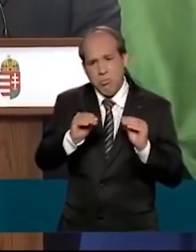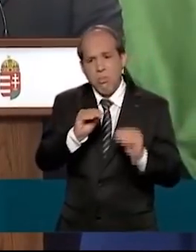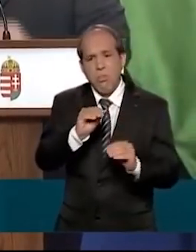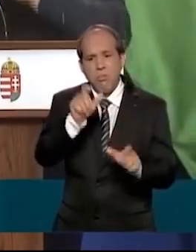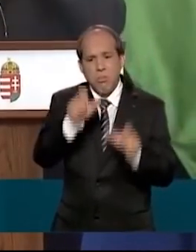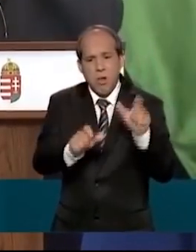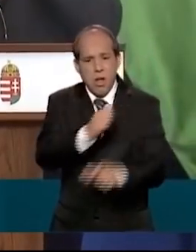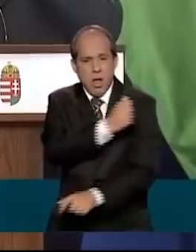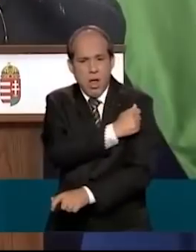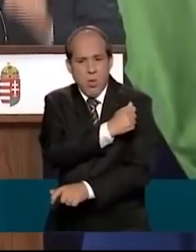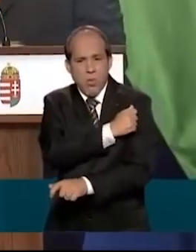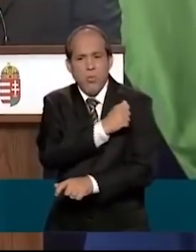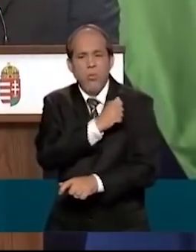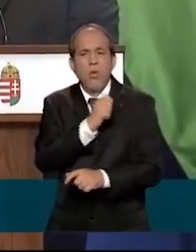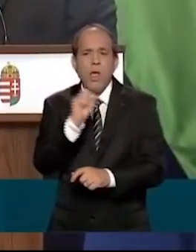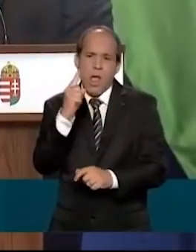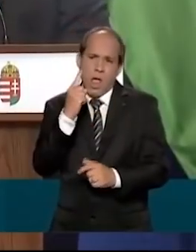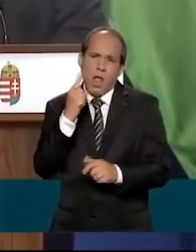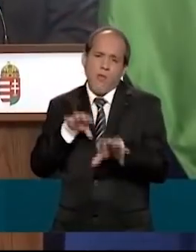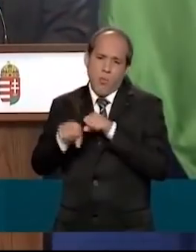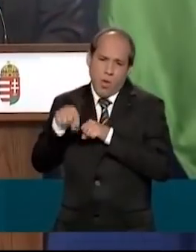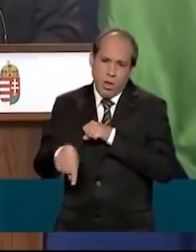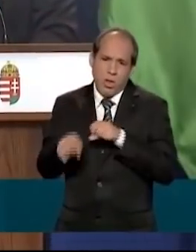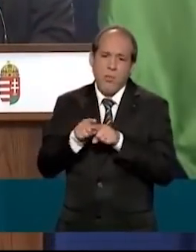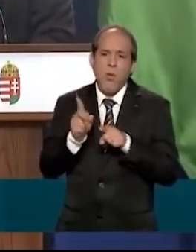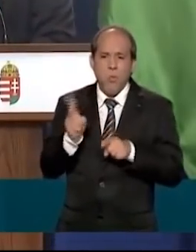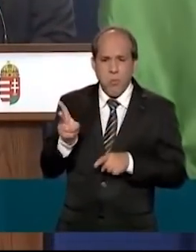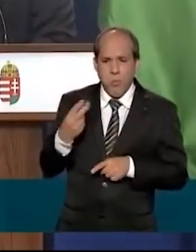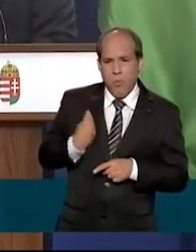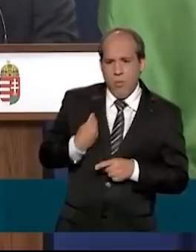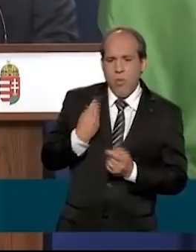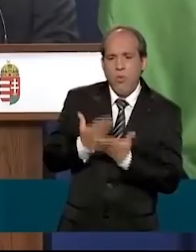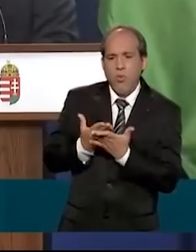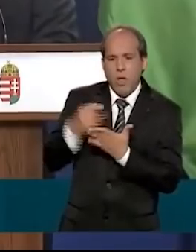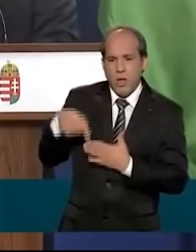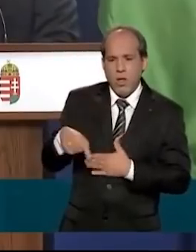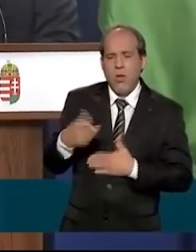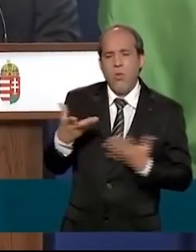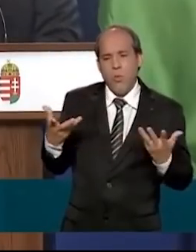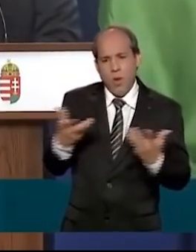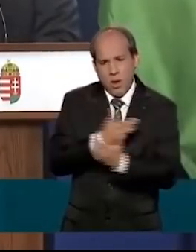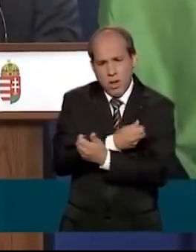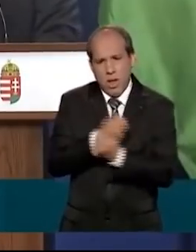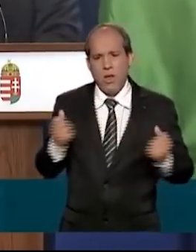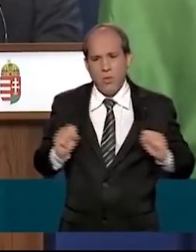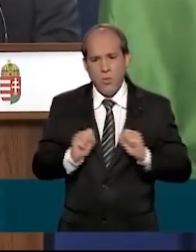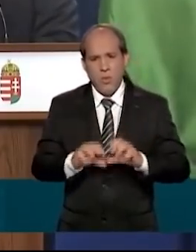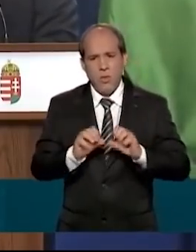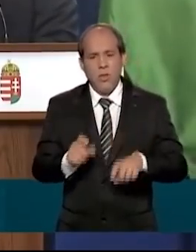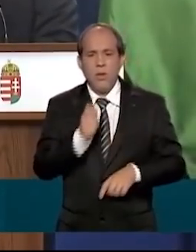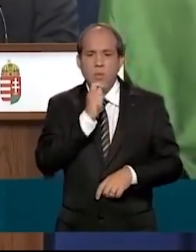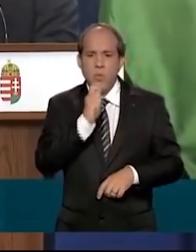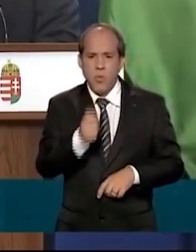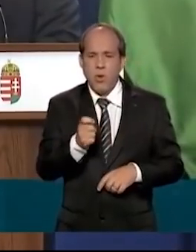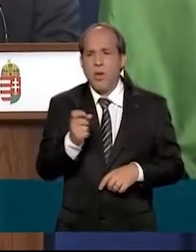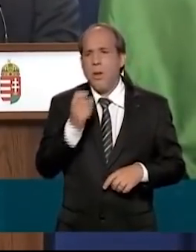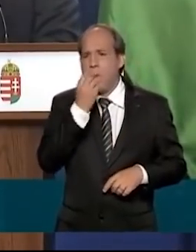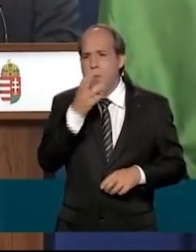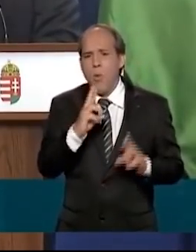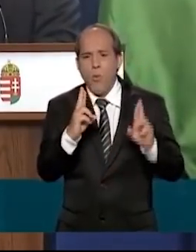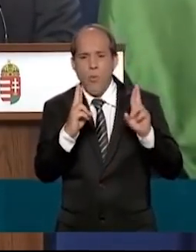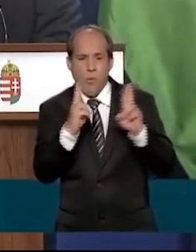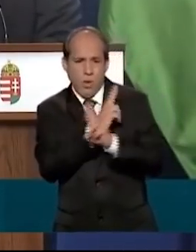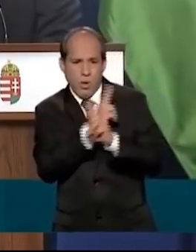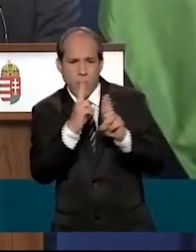que tem um estudo de qualidade e nesse país e obviamente esse bom relacionamento é